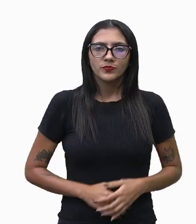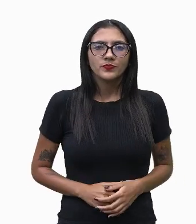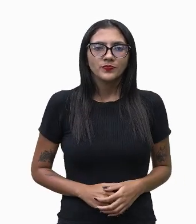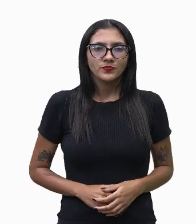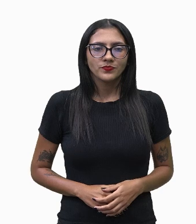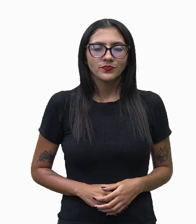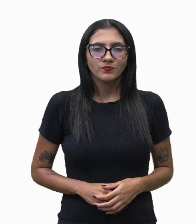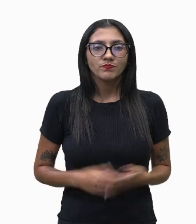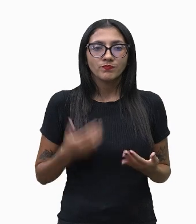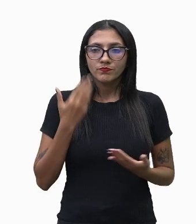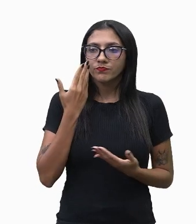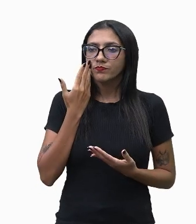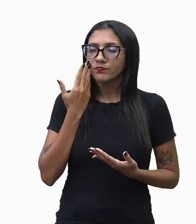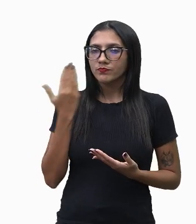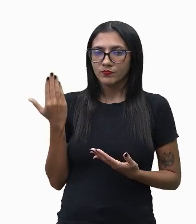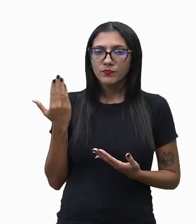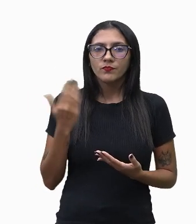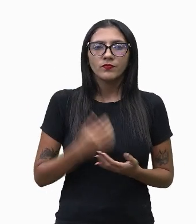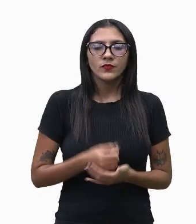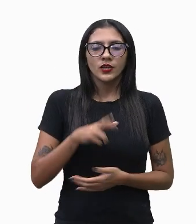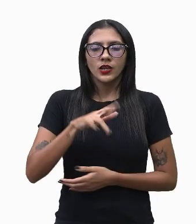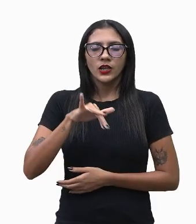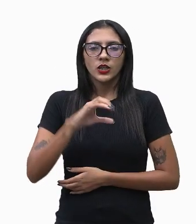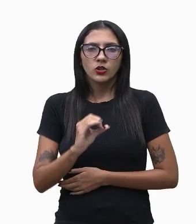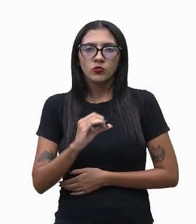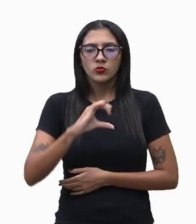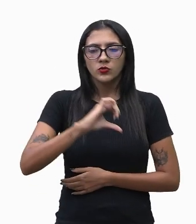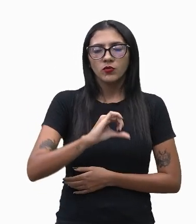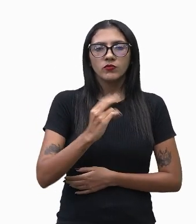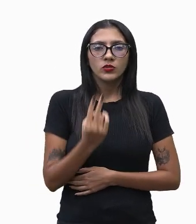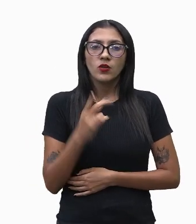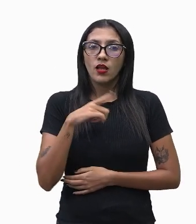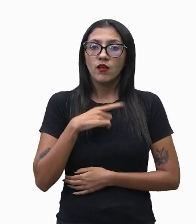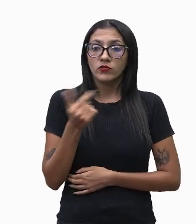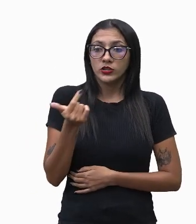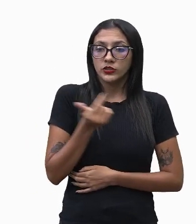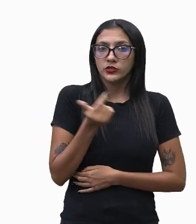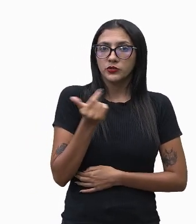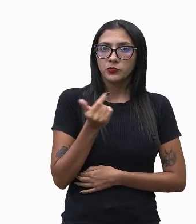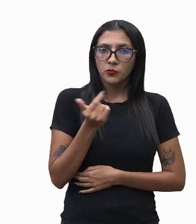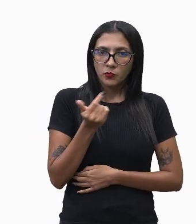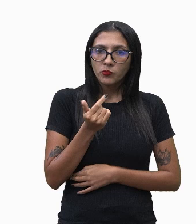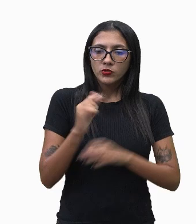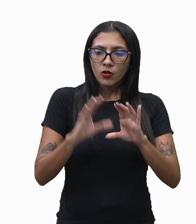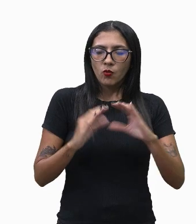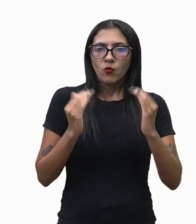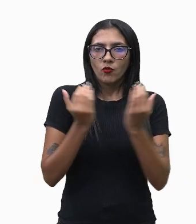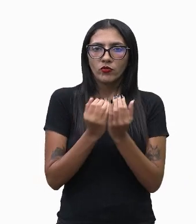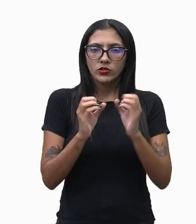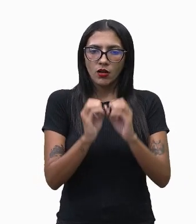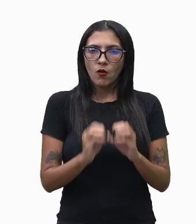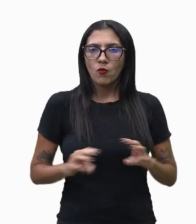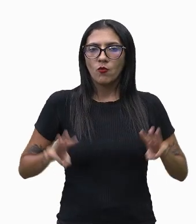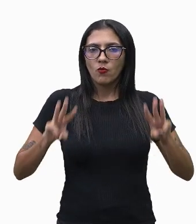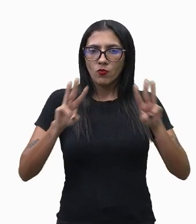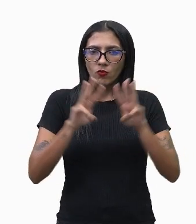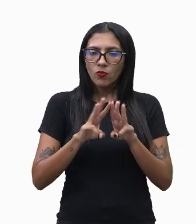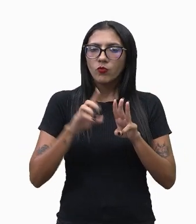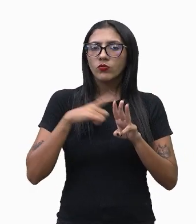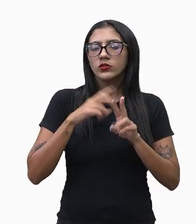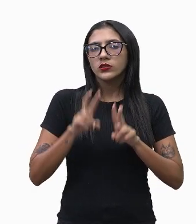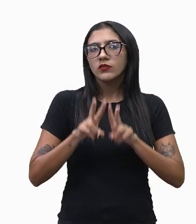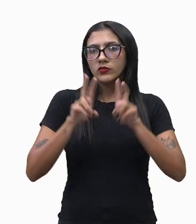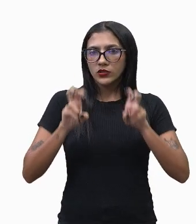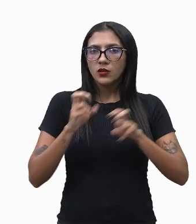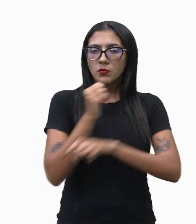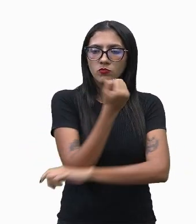né, a Rio 92, que foi a segunda conferência das Nações Unidas sobre o meio ambiente e